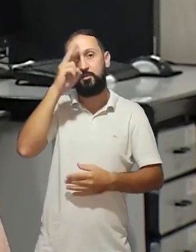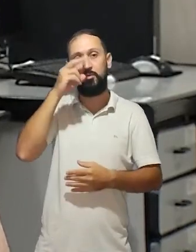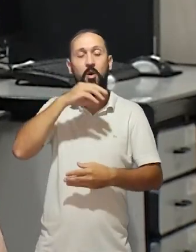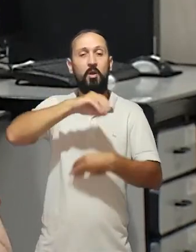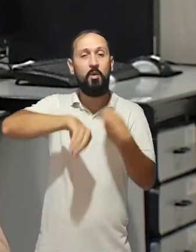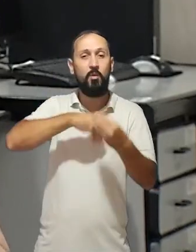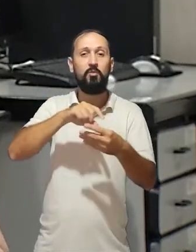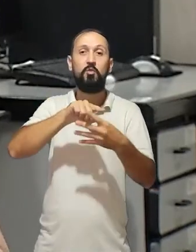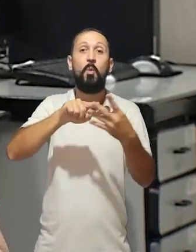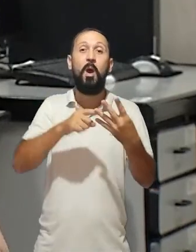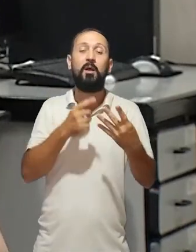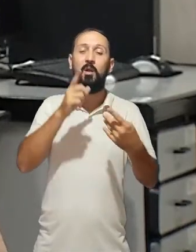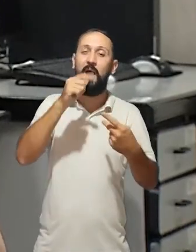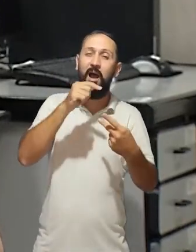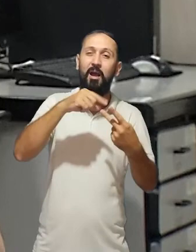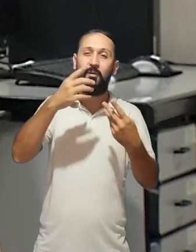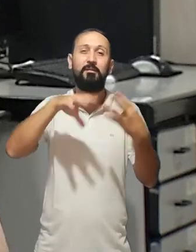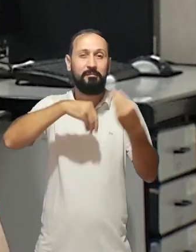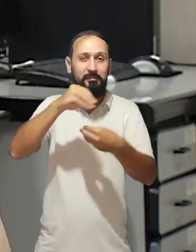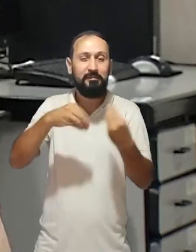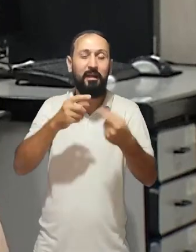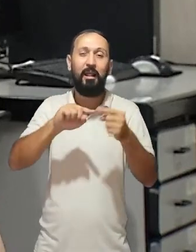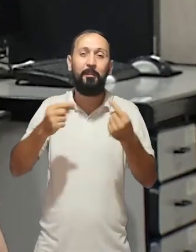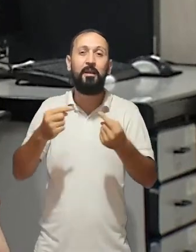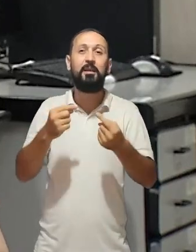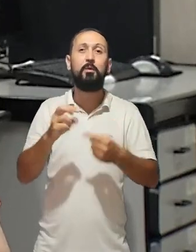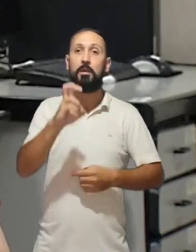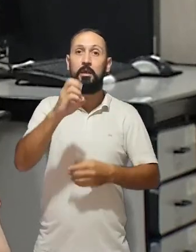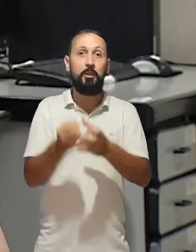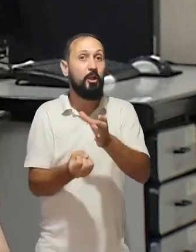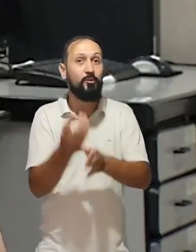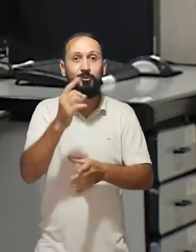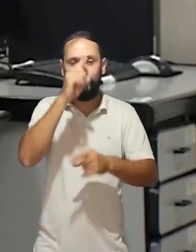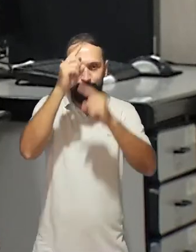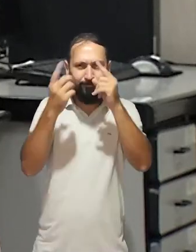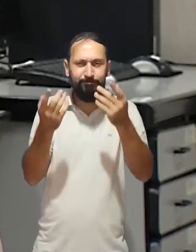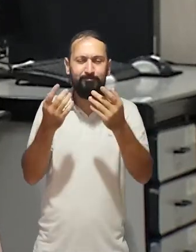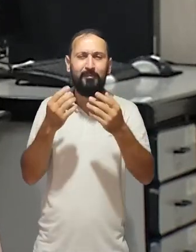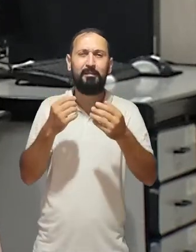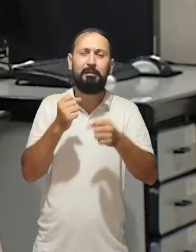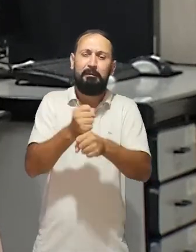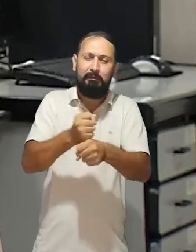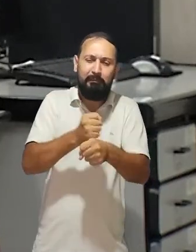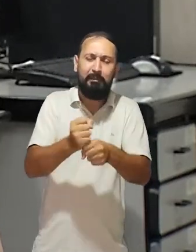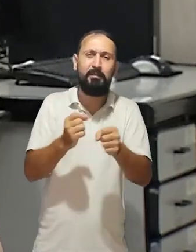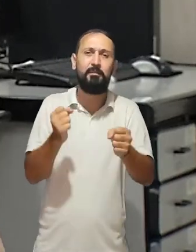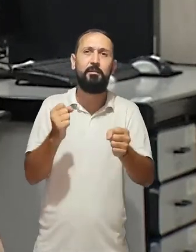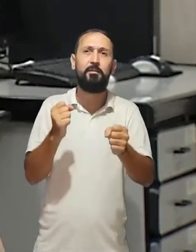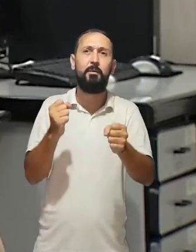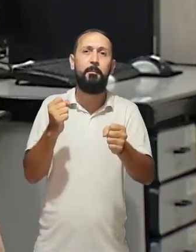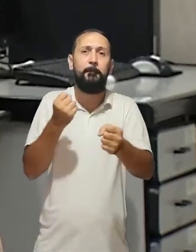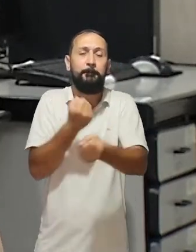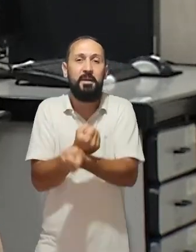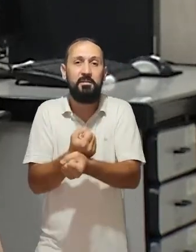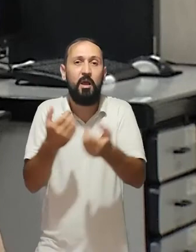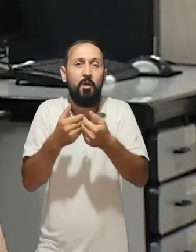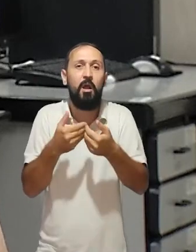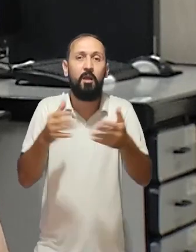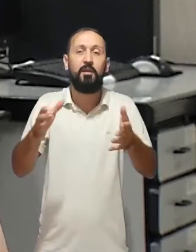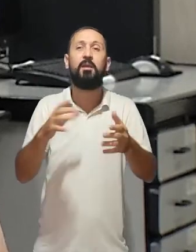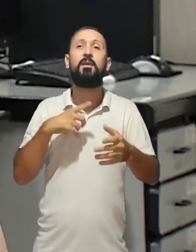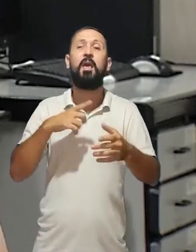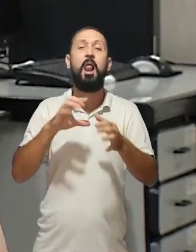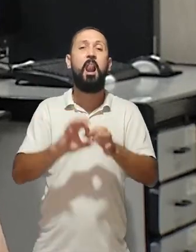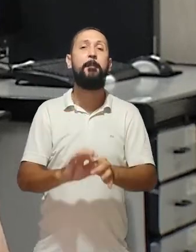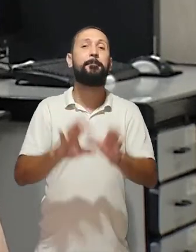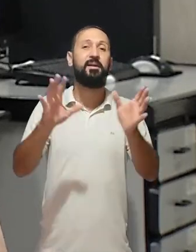que mistura os 4 elementos com uma surpresa, que é o 5º elemento. Depois de muitos anos preso, agora decide